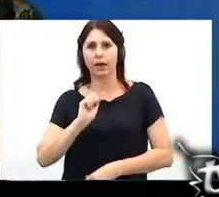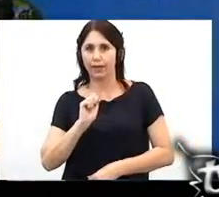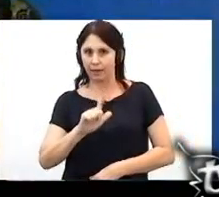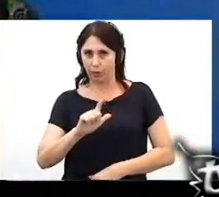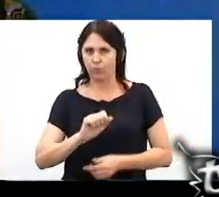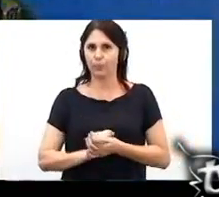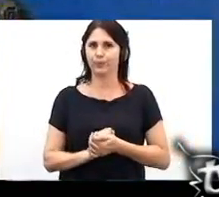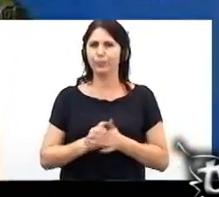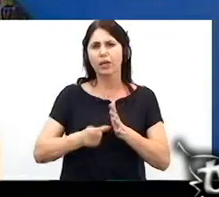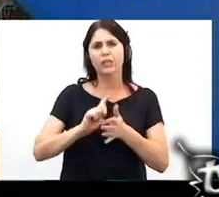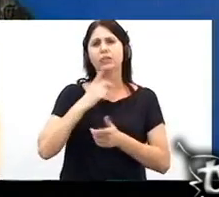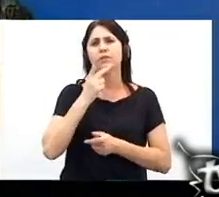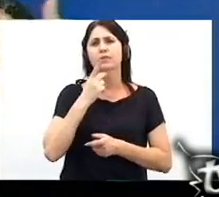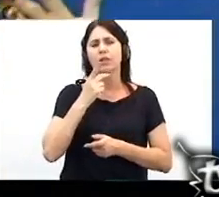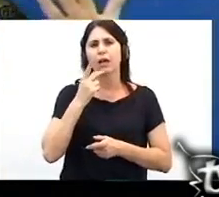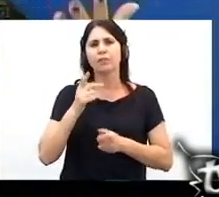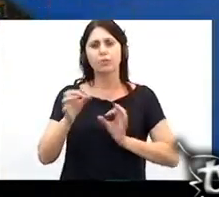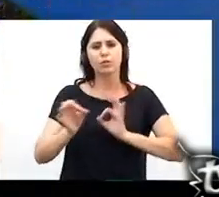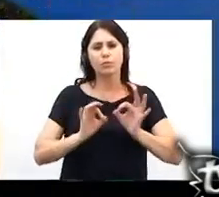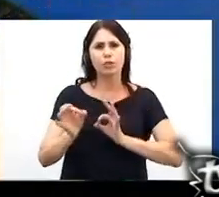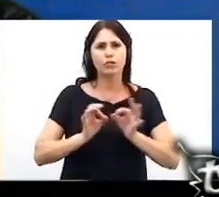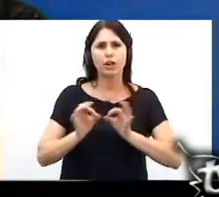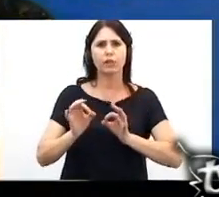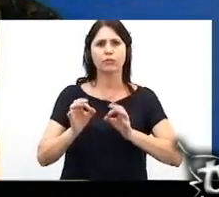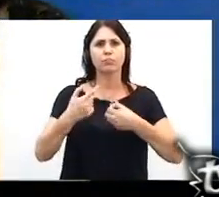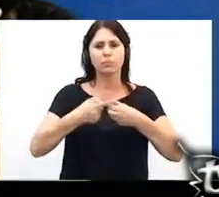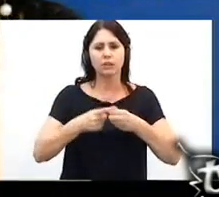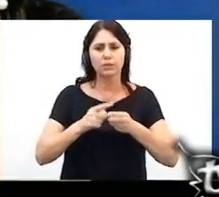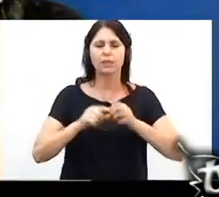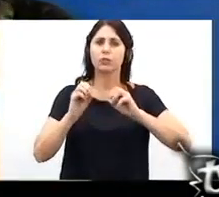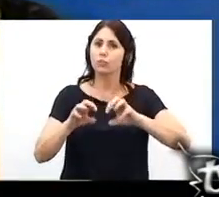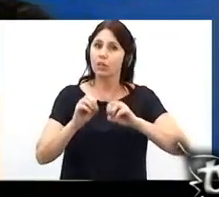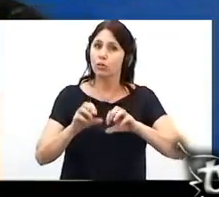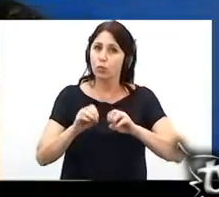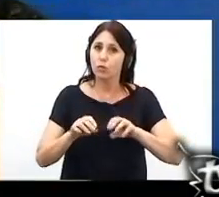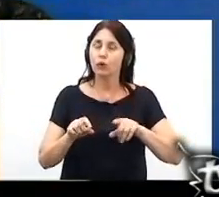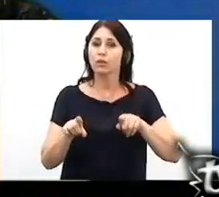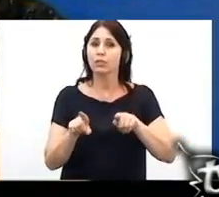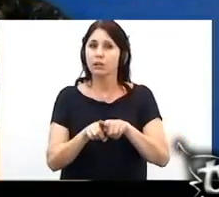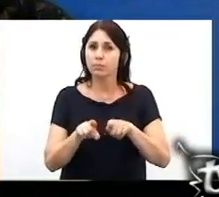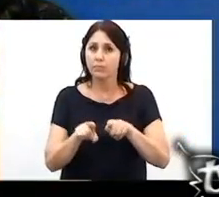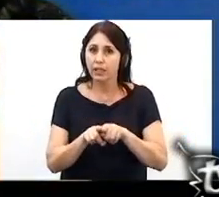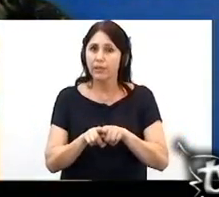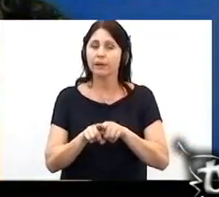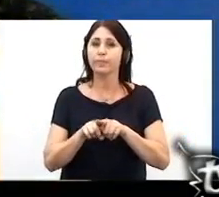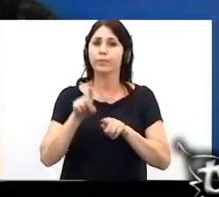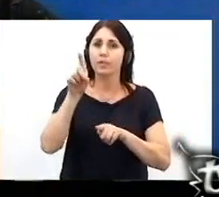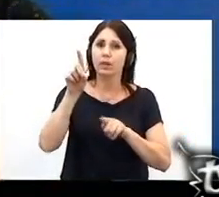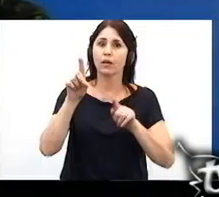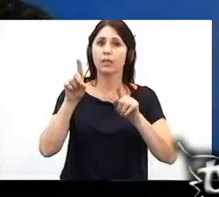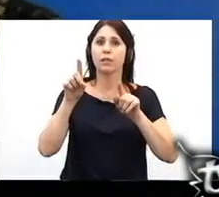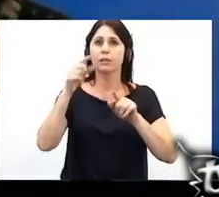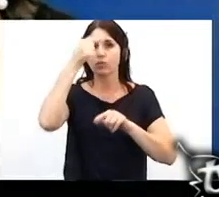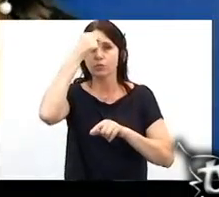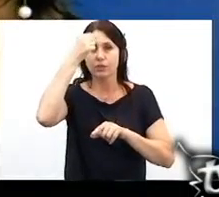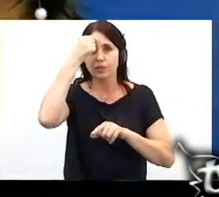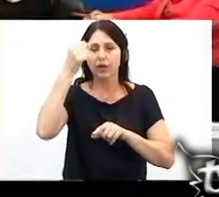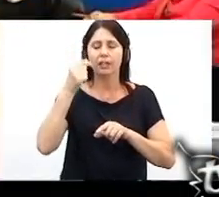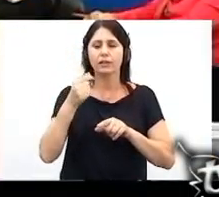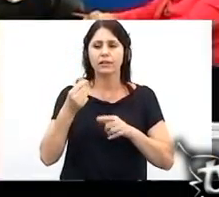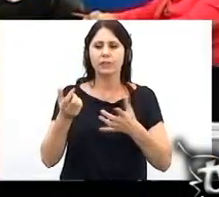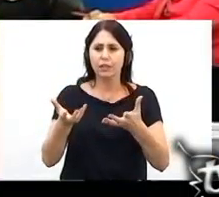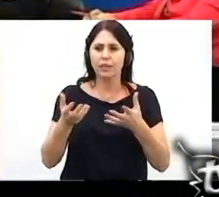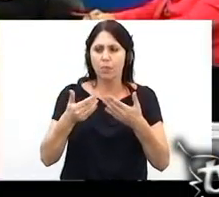Furlaneto, também o professor Márcio Tasqueto e Raquel Rubio. Nós falávamos da importância da questão da